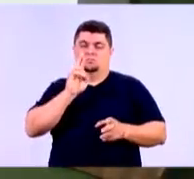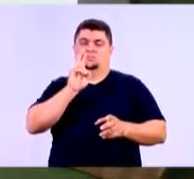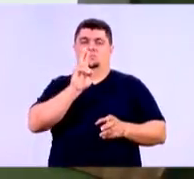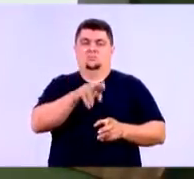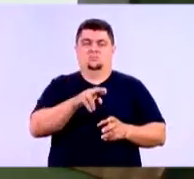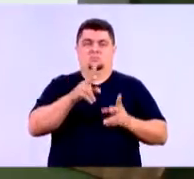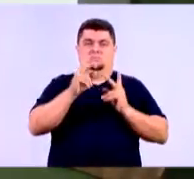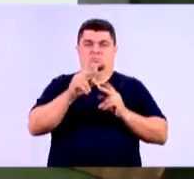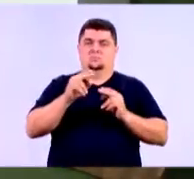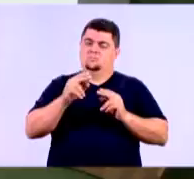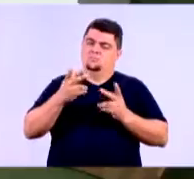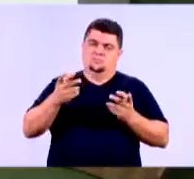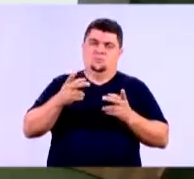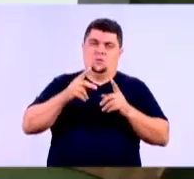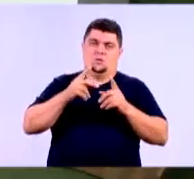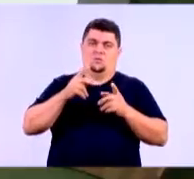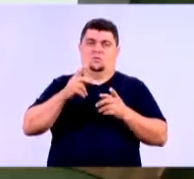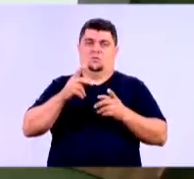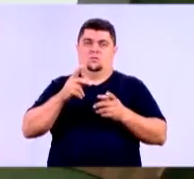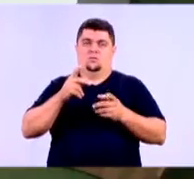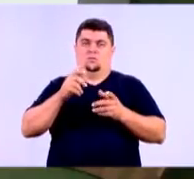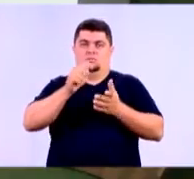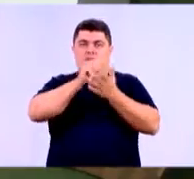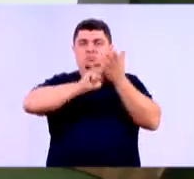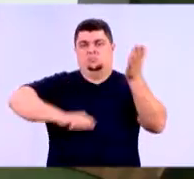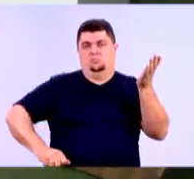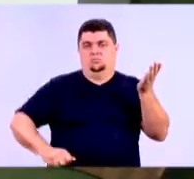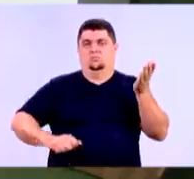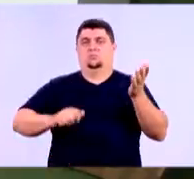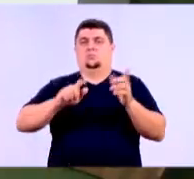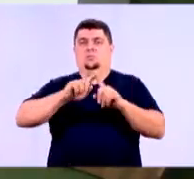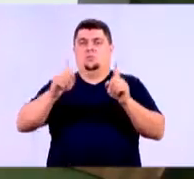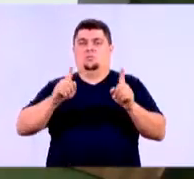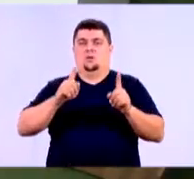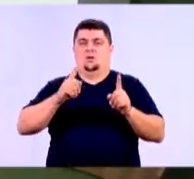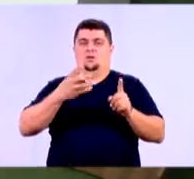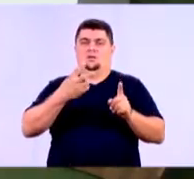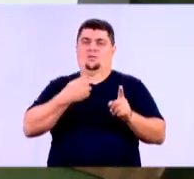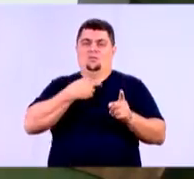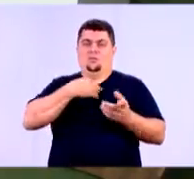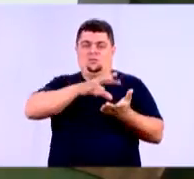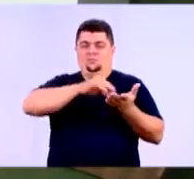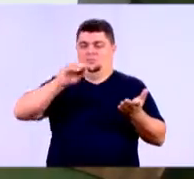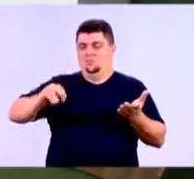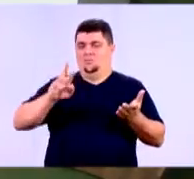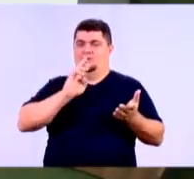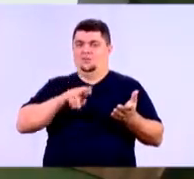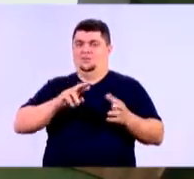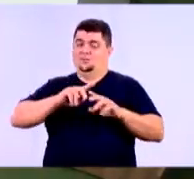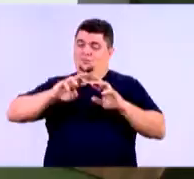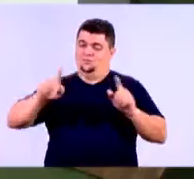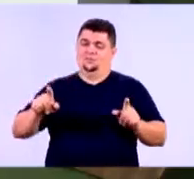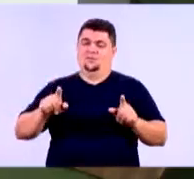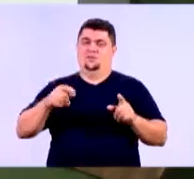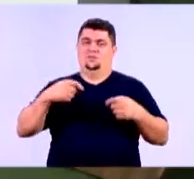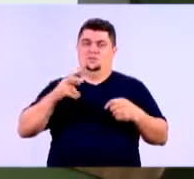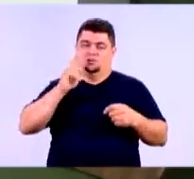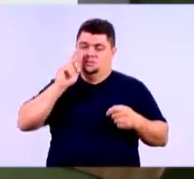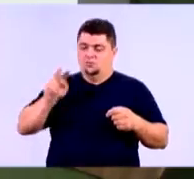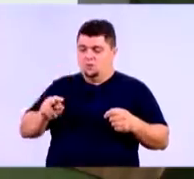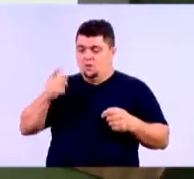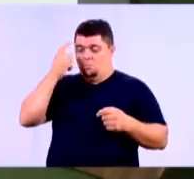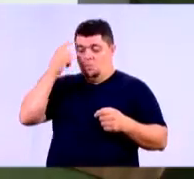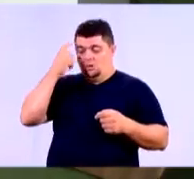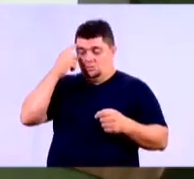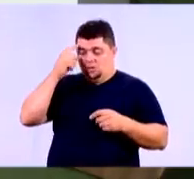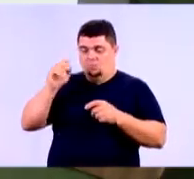da mesma forma como na apostila ele chegou, só que você não pode copiar o resultado da apostila, porque o resultado não é o mesmo. Você tem que dar uma olhada, pensar um